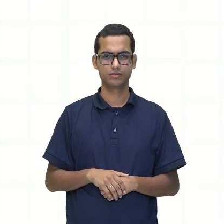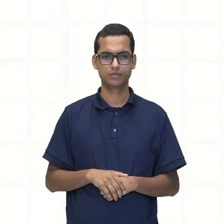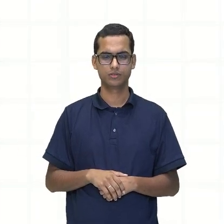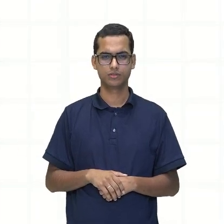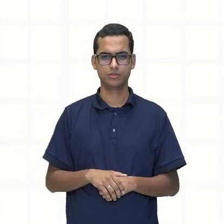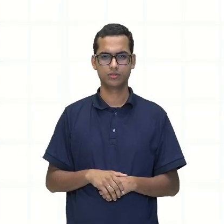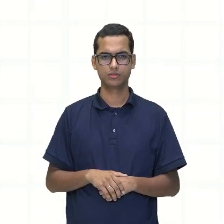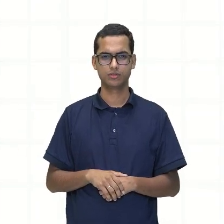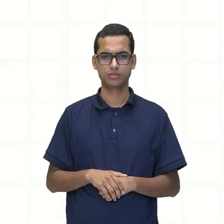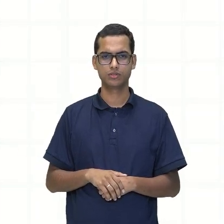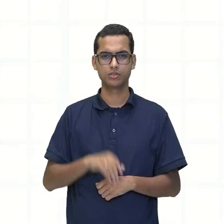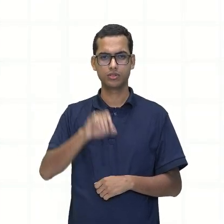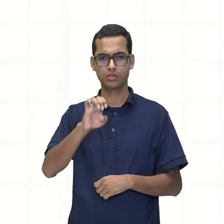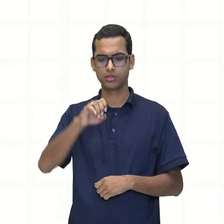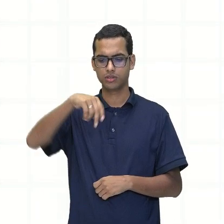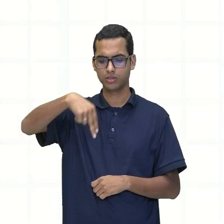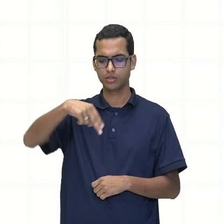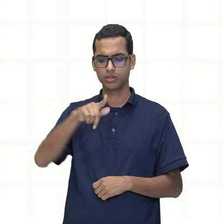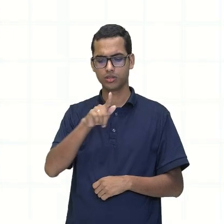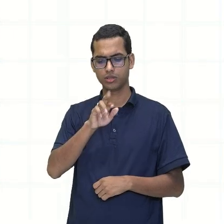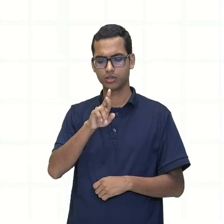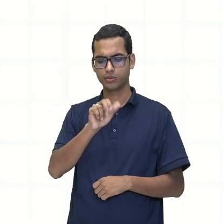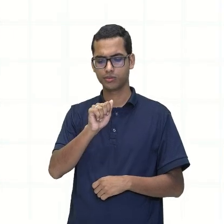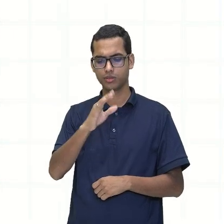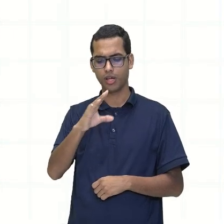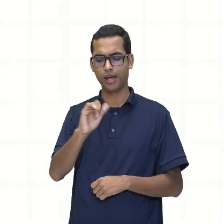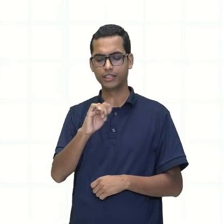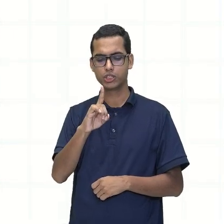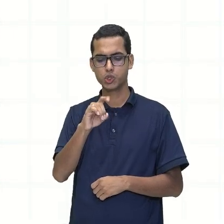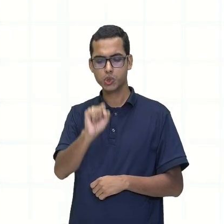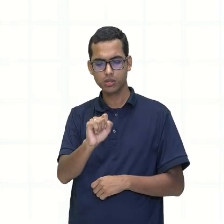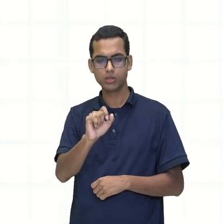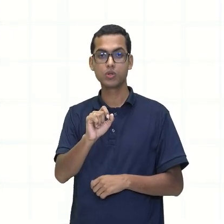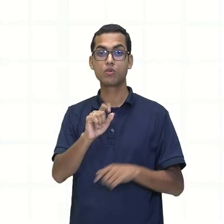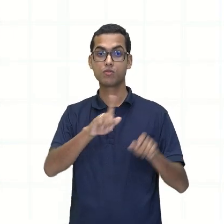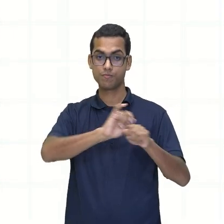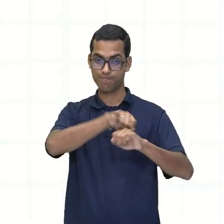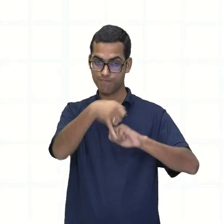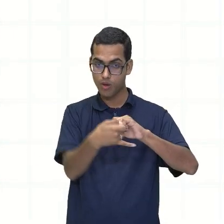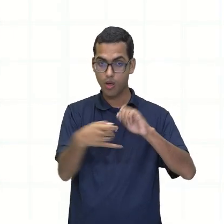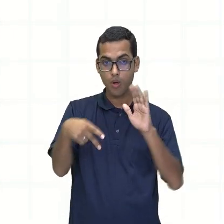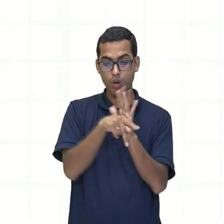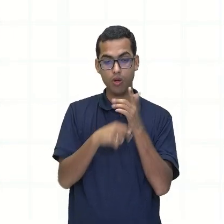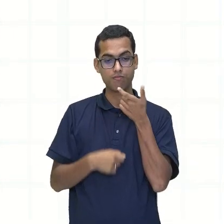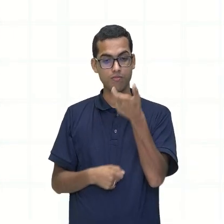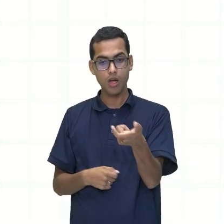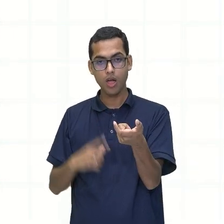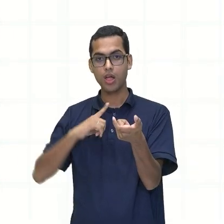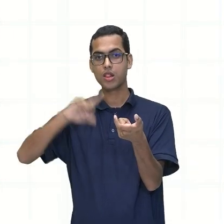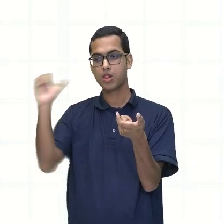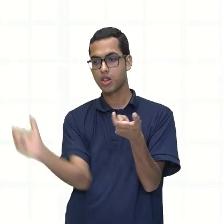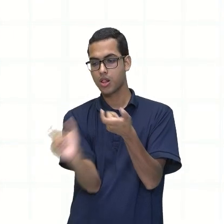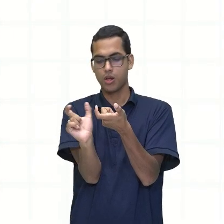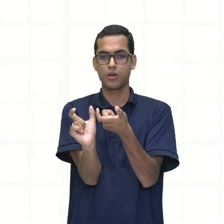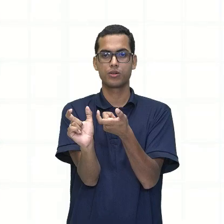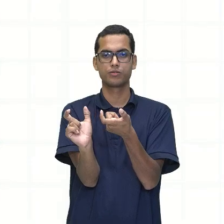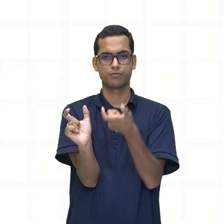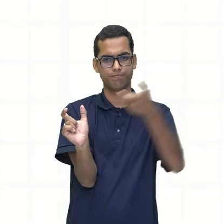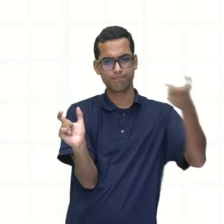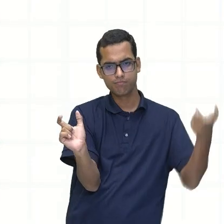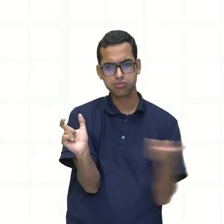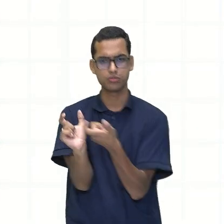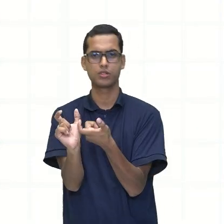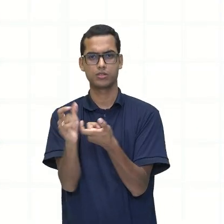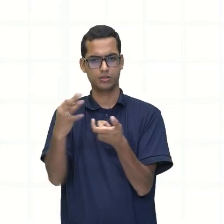nosso adjetivo, está se referindo a nomes, né? Que ali tá tudo no